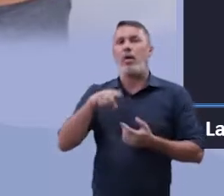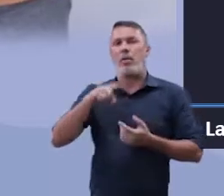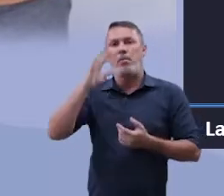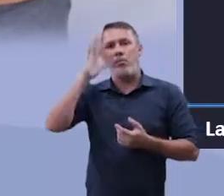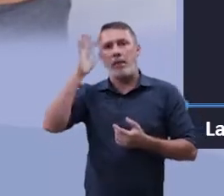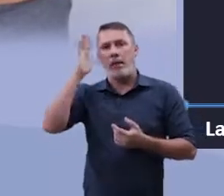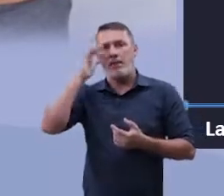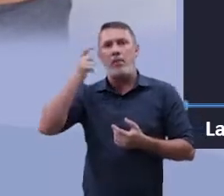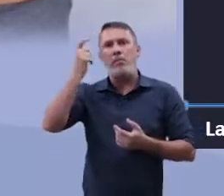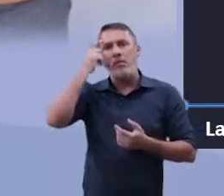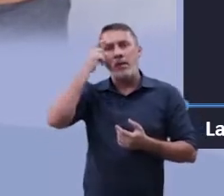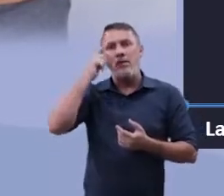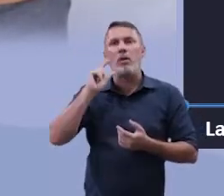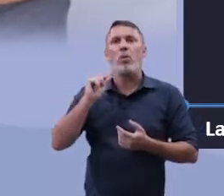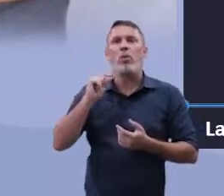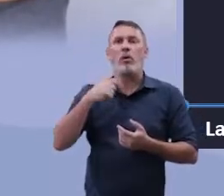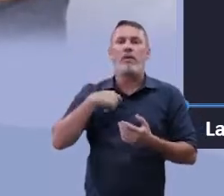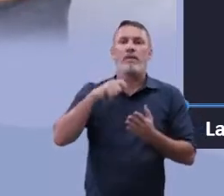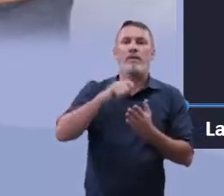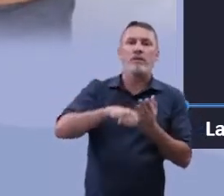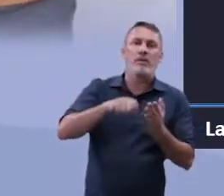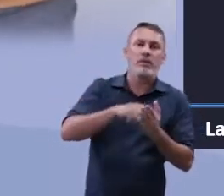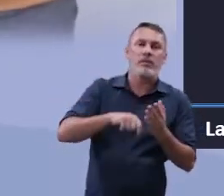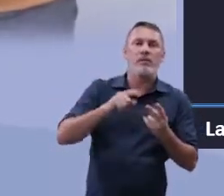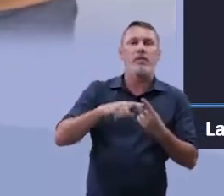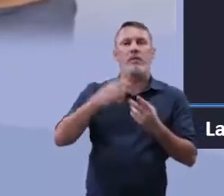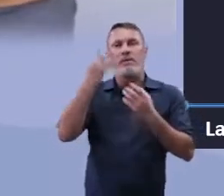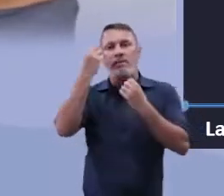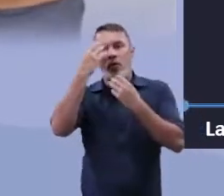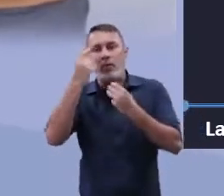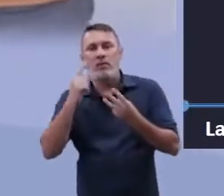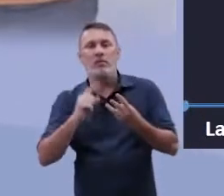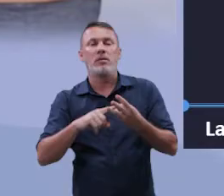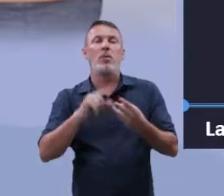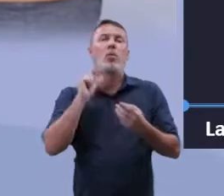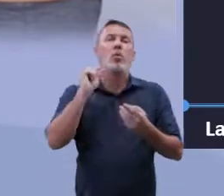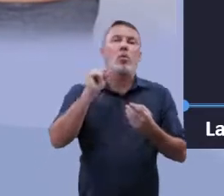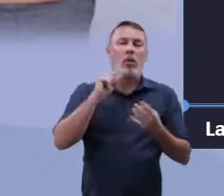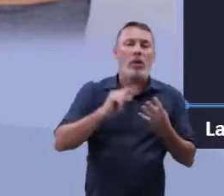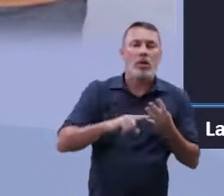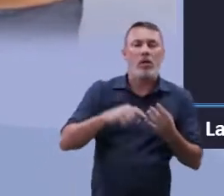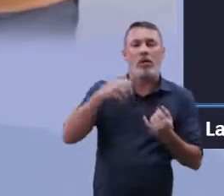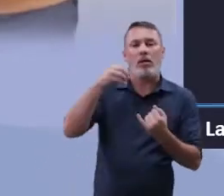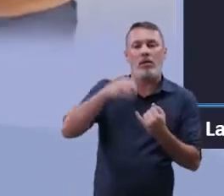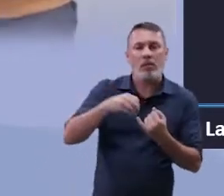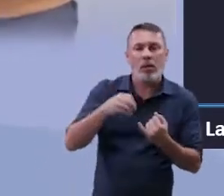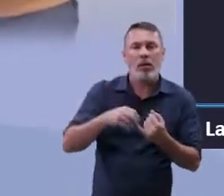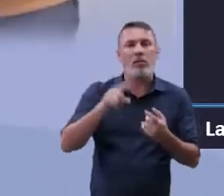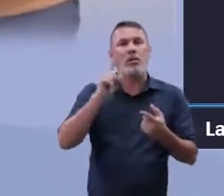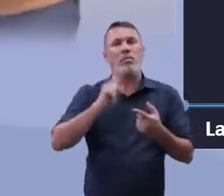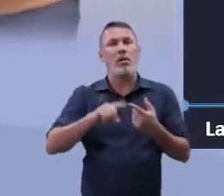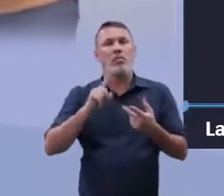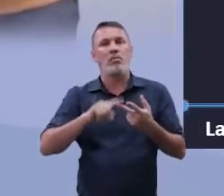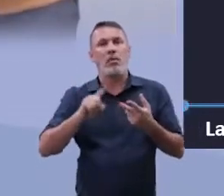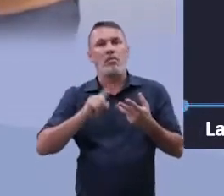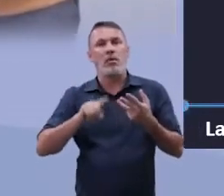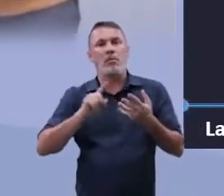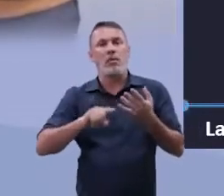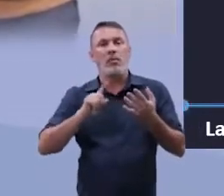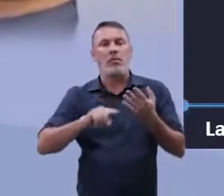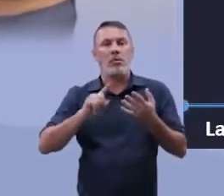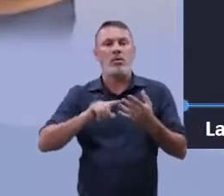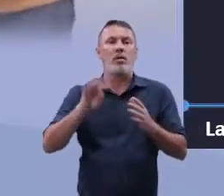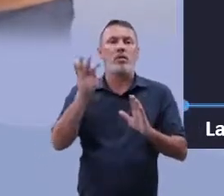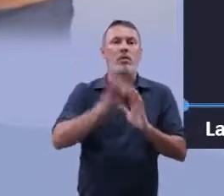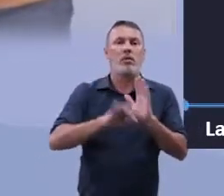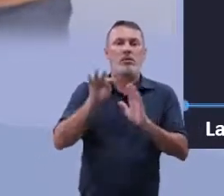você pensar o que eu vou escrever, quais informações eu vou escrever, o que o INEP, o que o corretor vai buscar dentro do meu